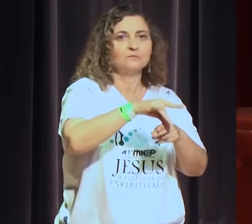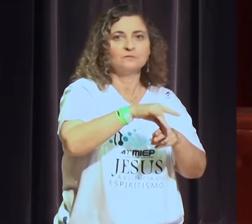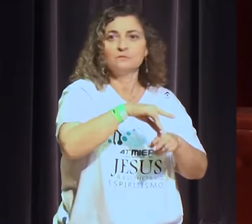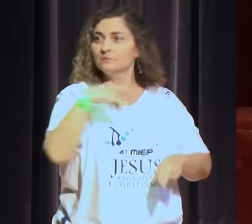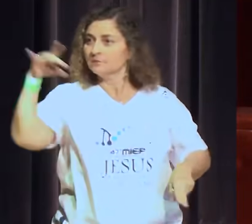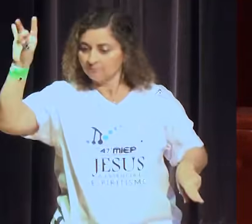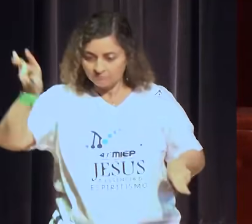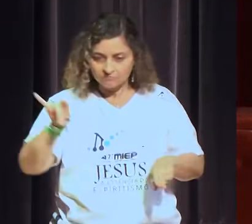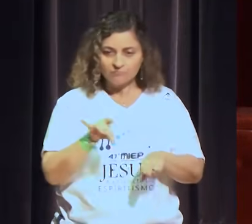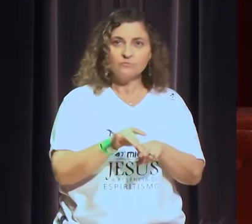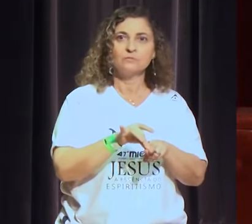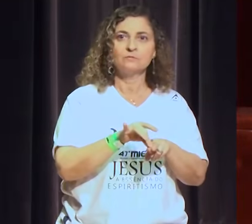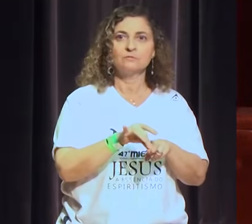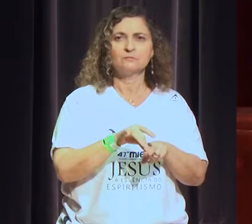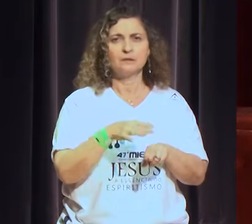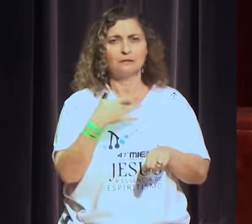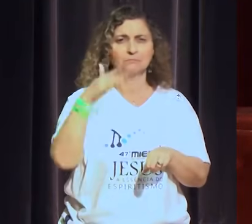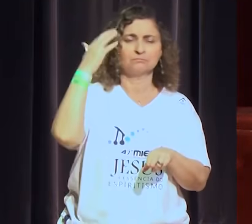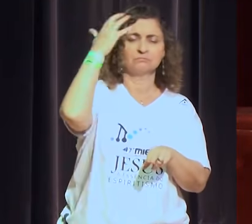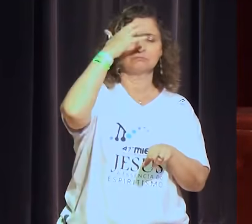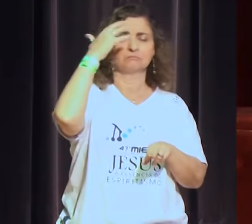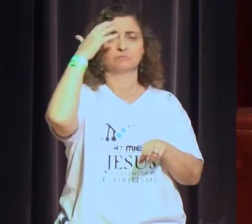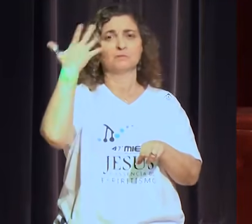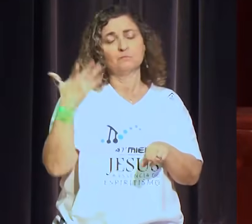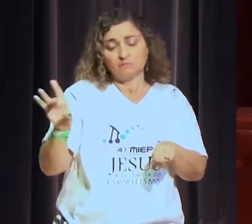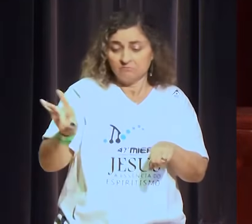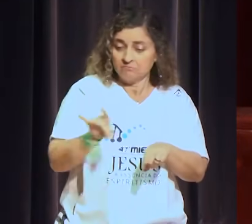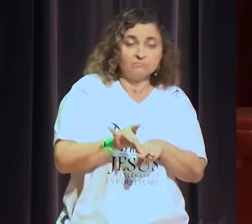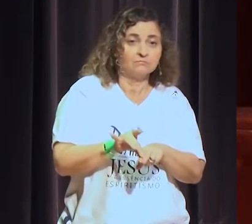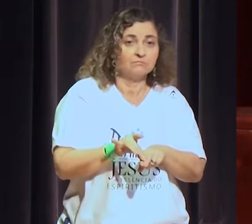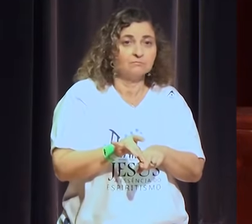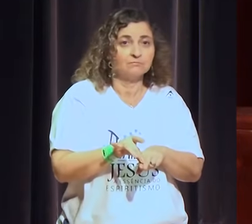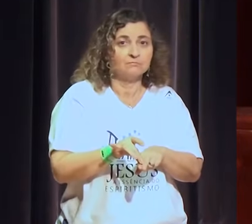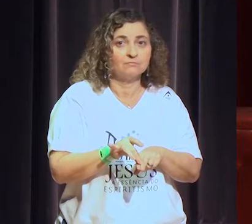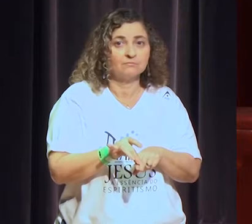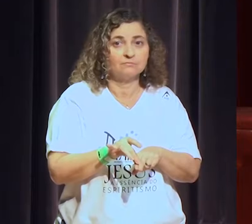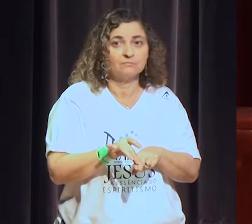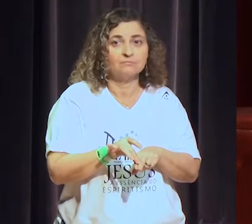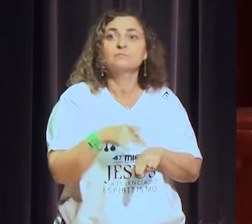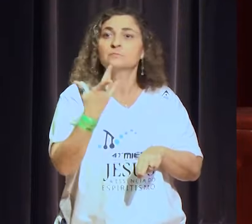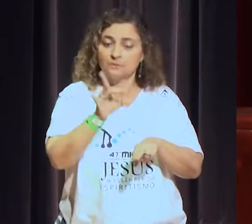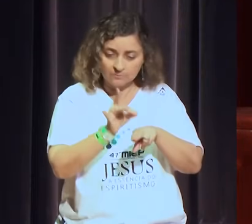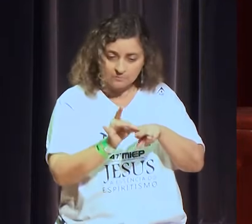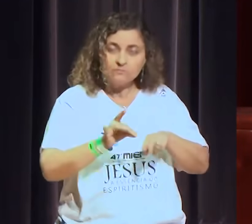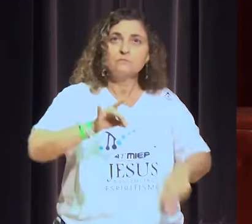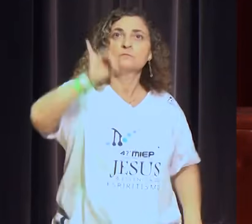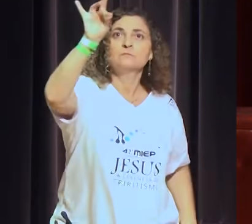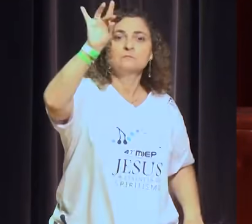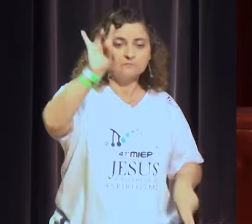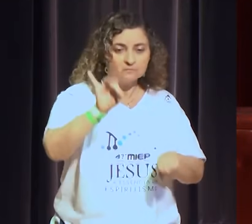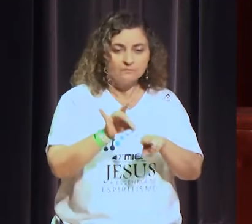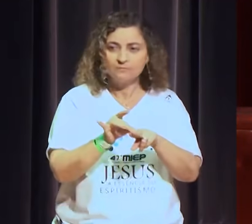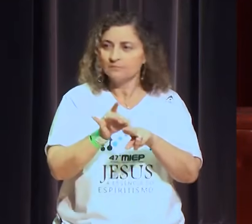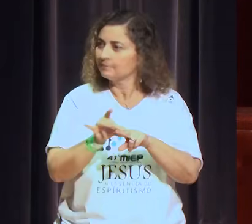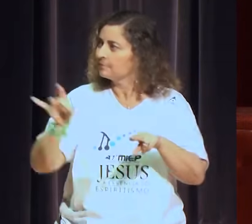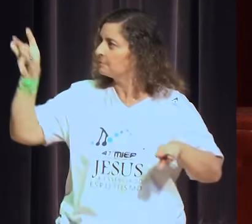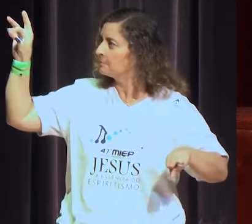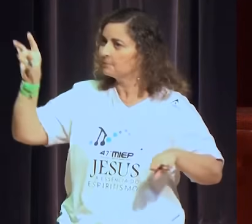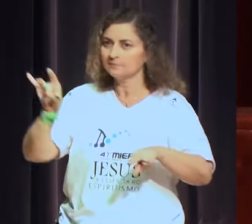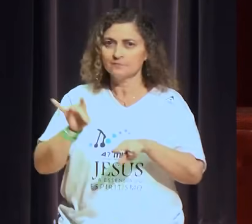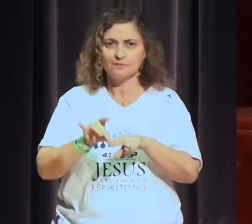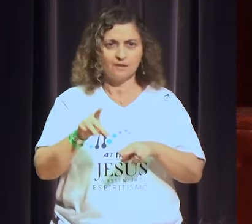Depois você volta, meio perturbado. Chega aqui, o povo te olha estranho, fala, esse cara não é desse